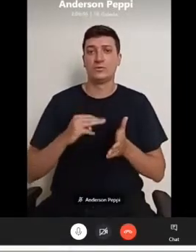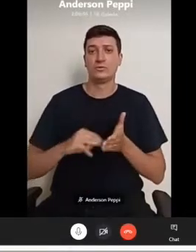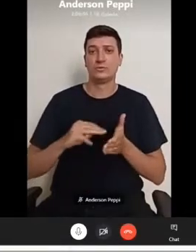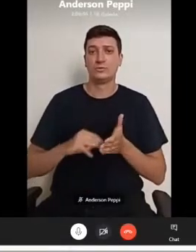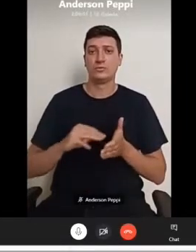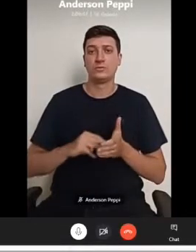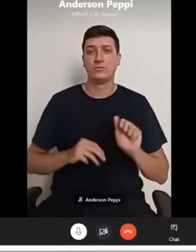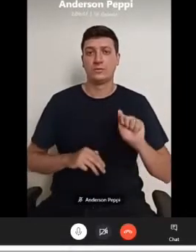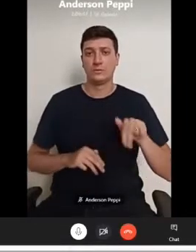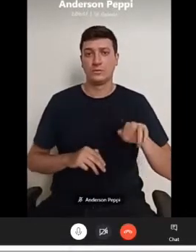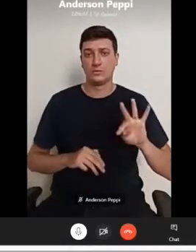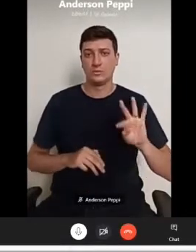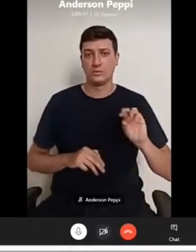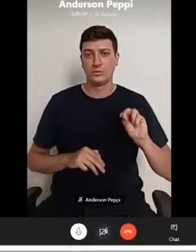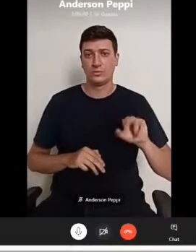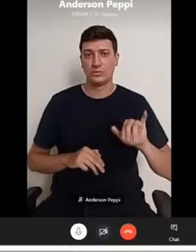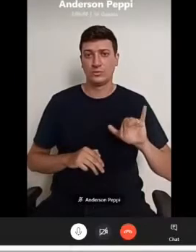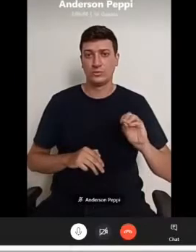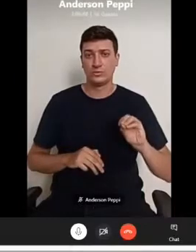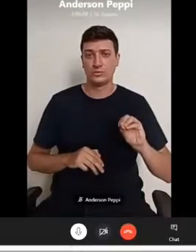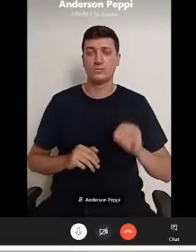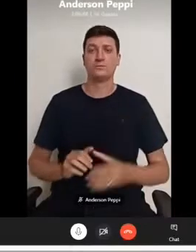o Cula.